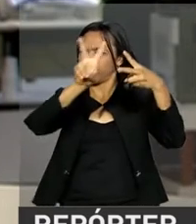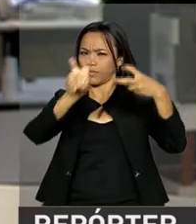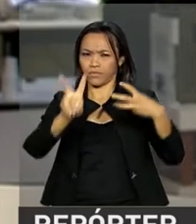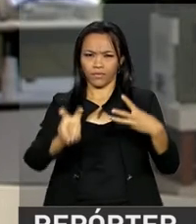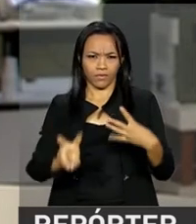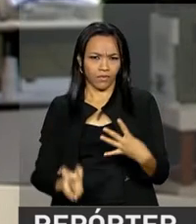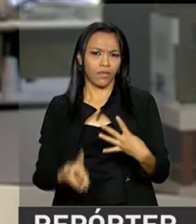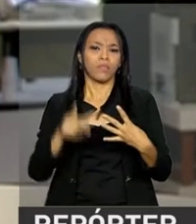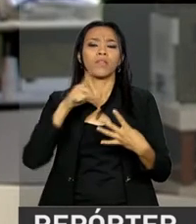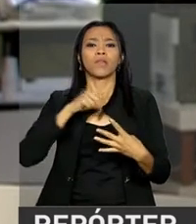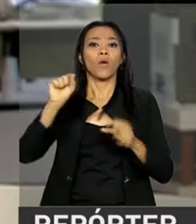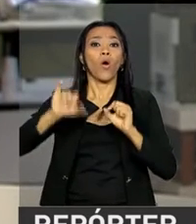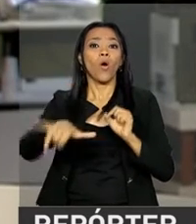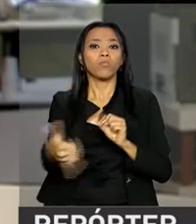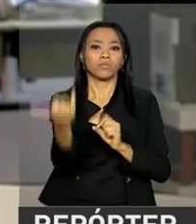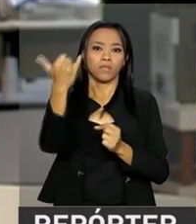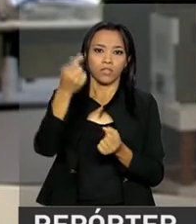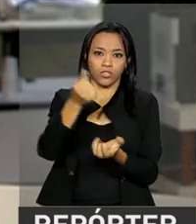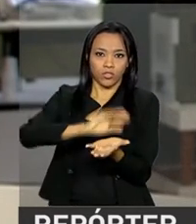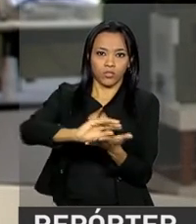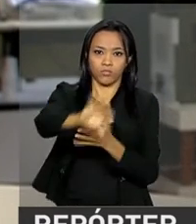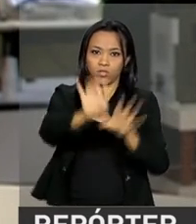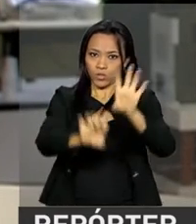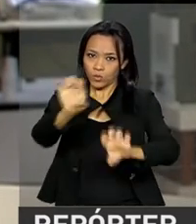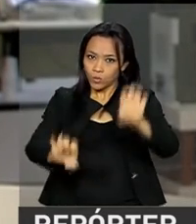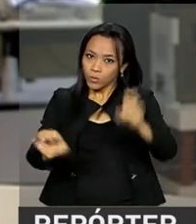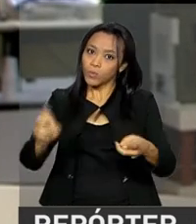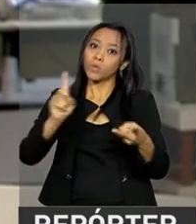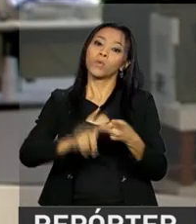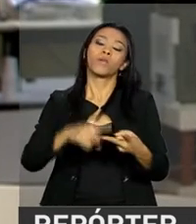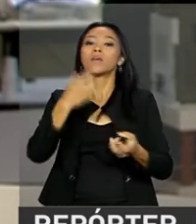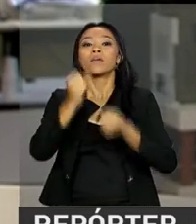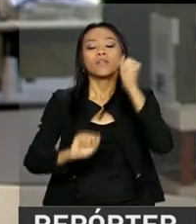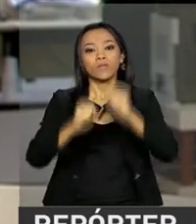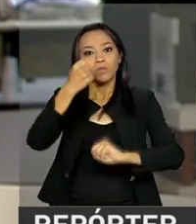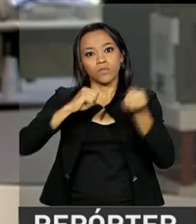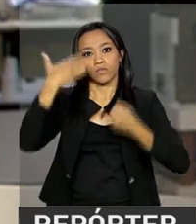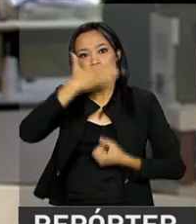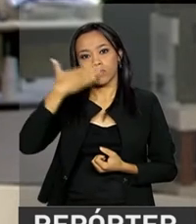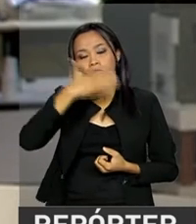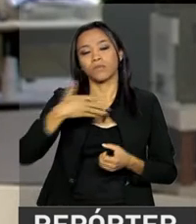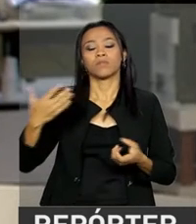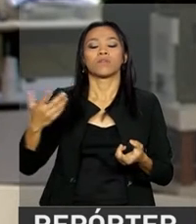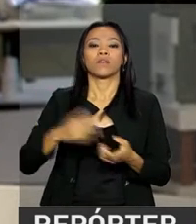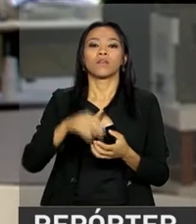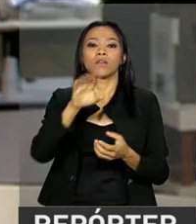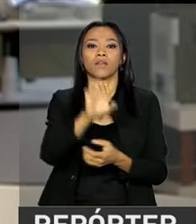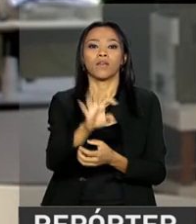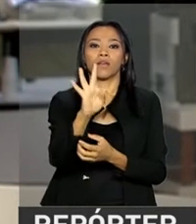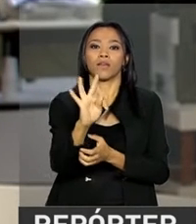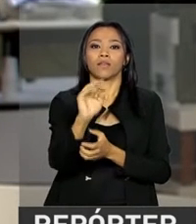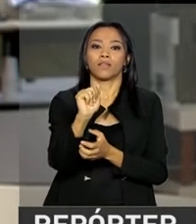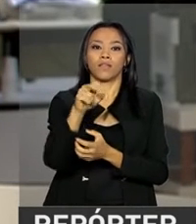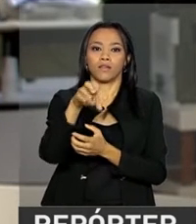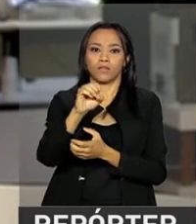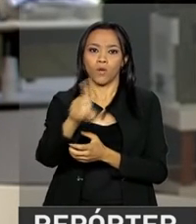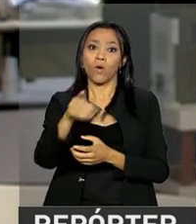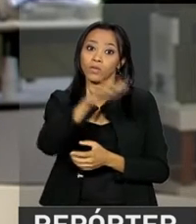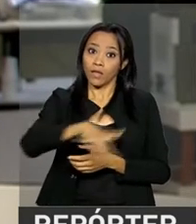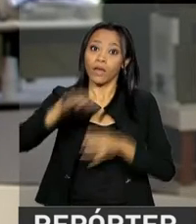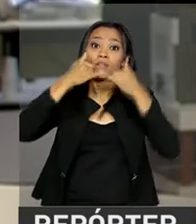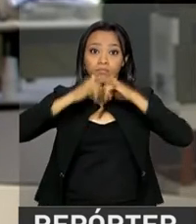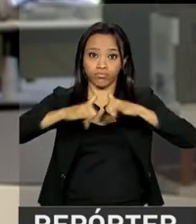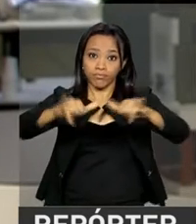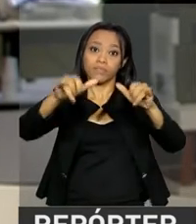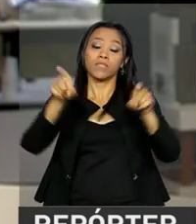as oportunidades de investimento em infraestrutura a indústria de açúcar e etanol as percepções as perspectivas para o setor elétrico e o